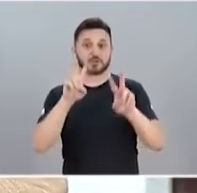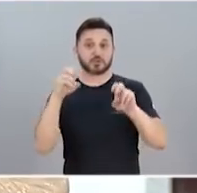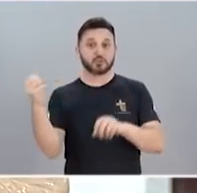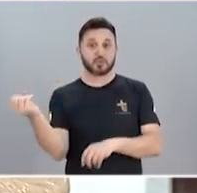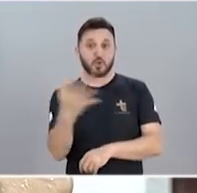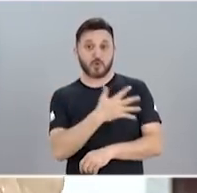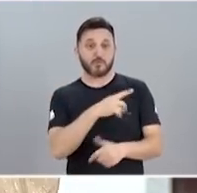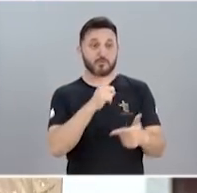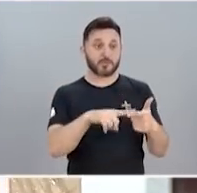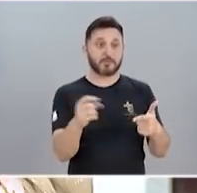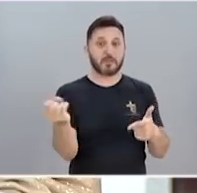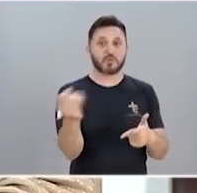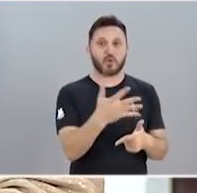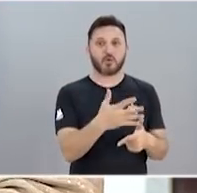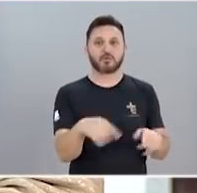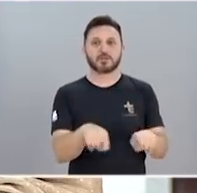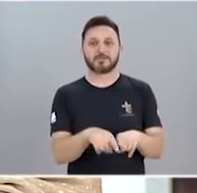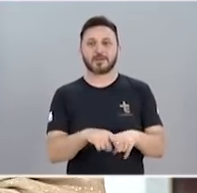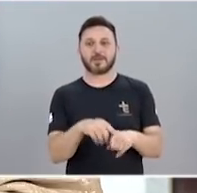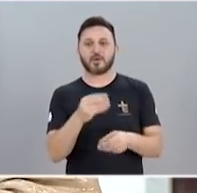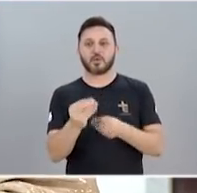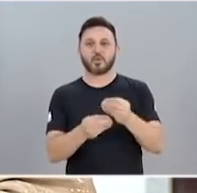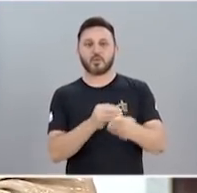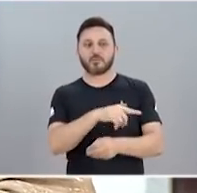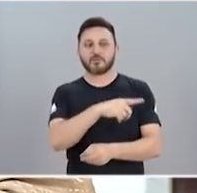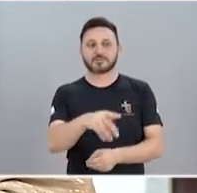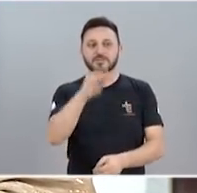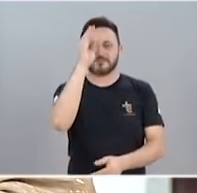problemas novos, com um depósito da fé.